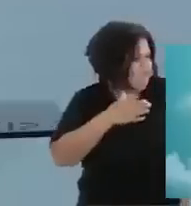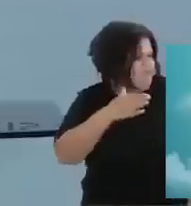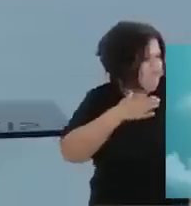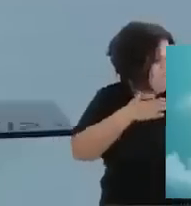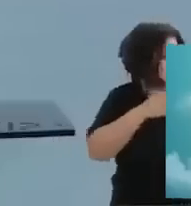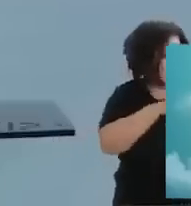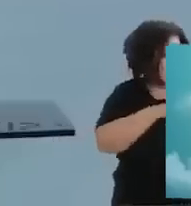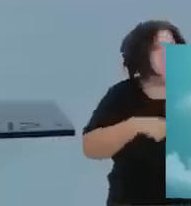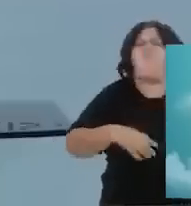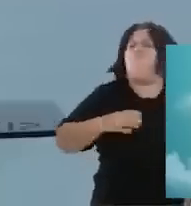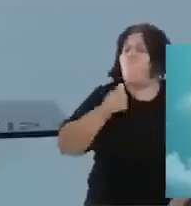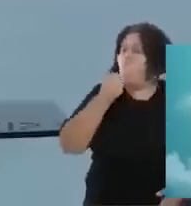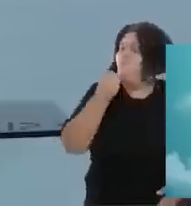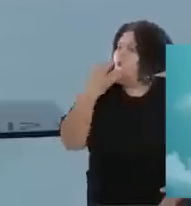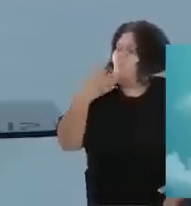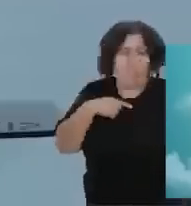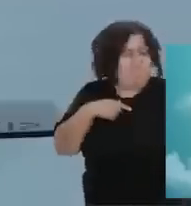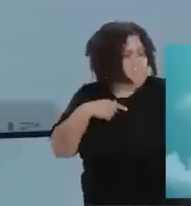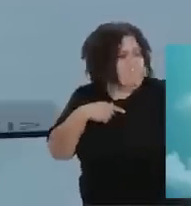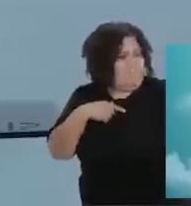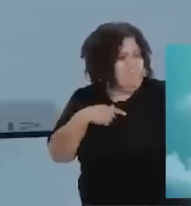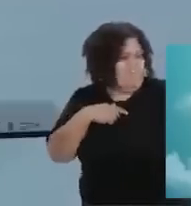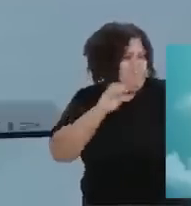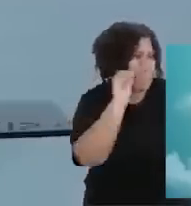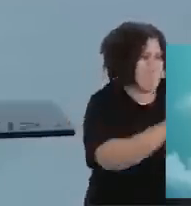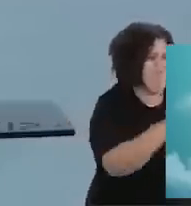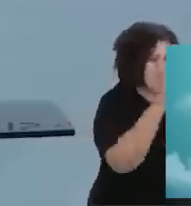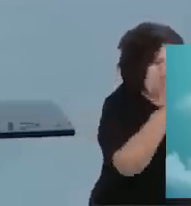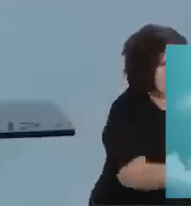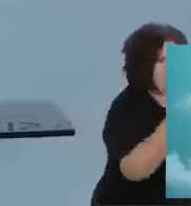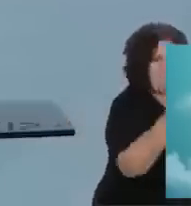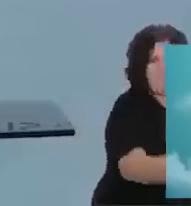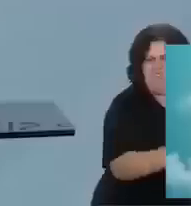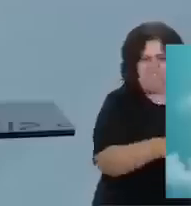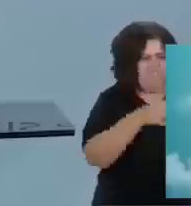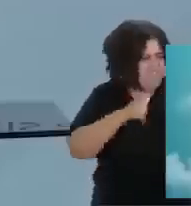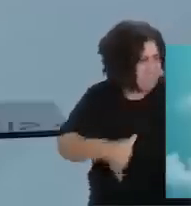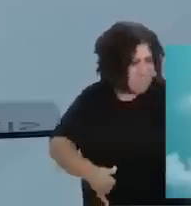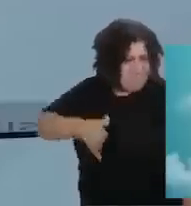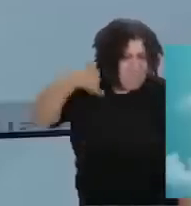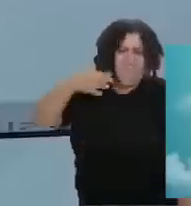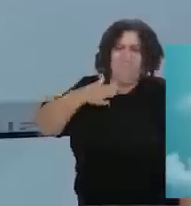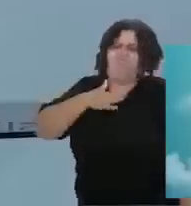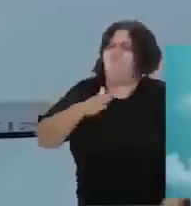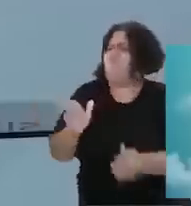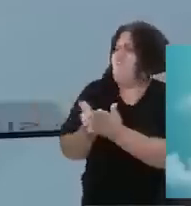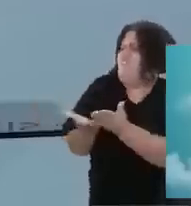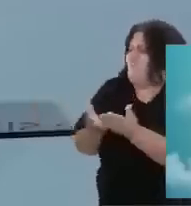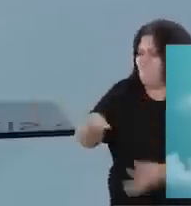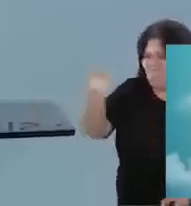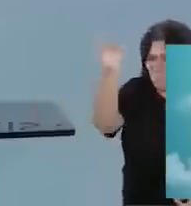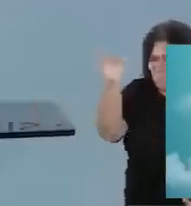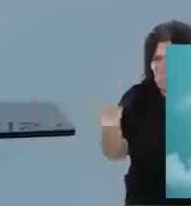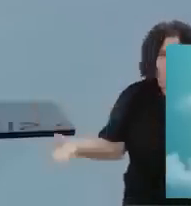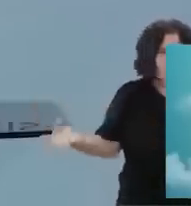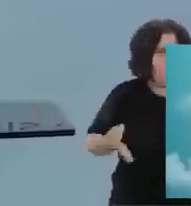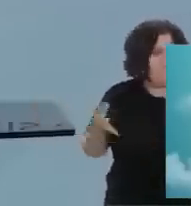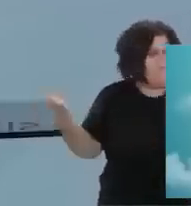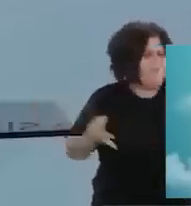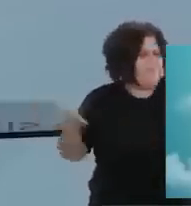publicano que está aqui, eu faço isso, eu faço aquilo outro, eu sou um crente modelo, eu sou um crente espiritual, eu sou